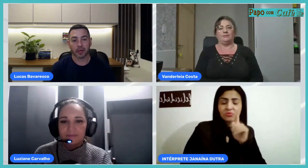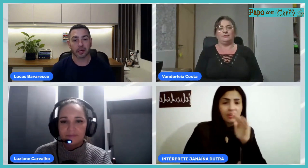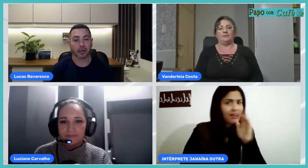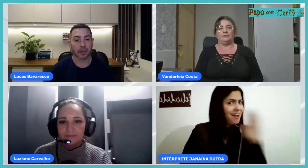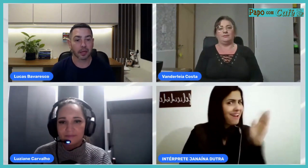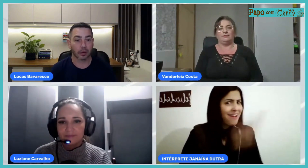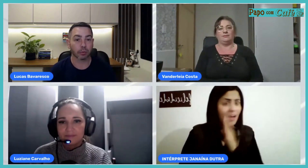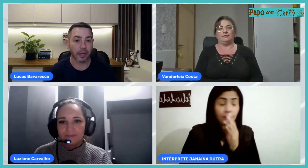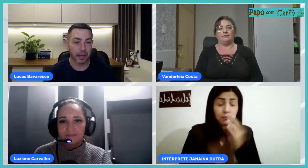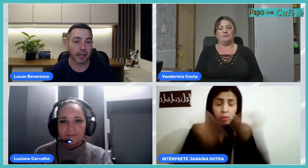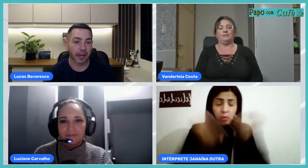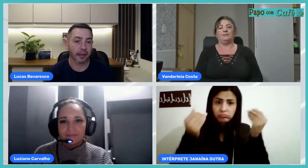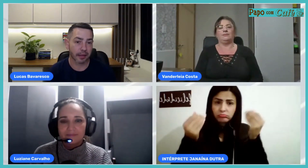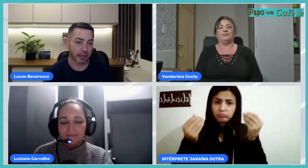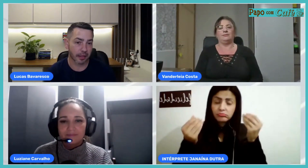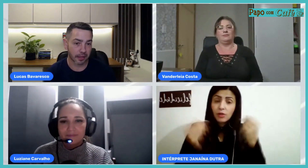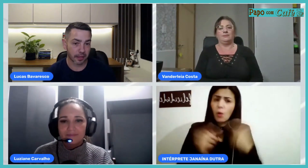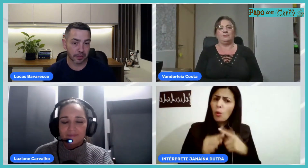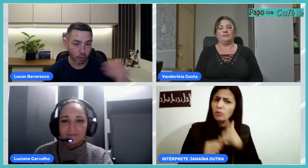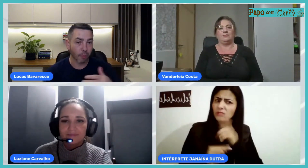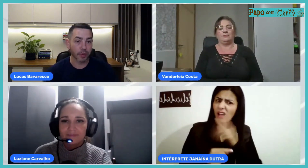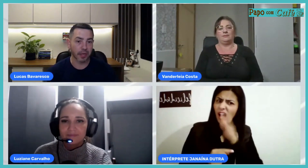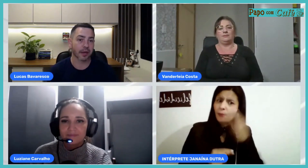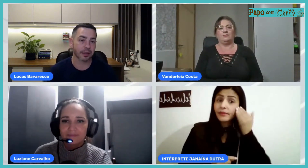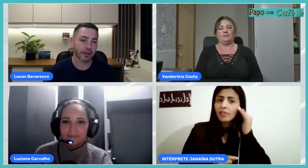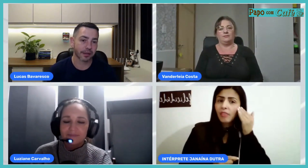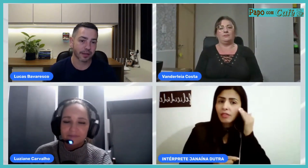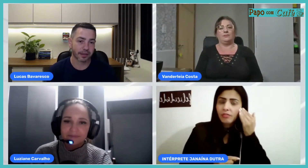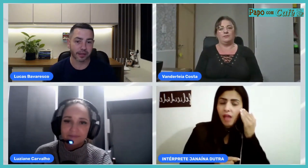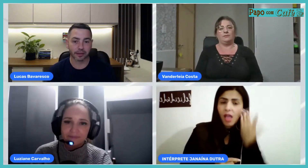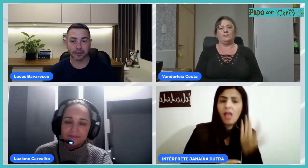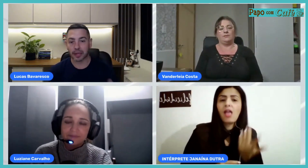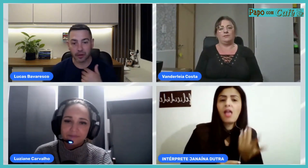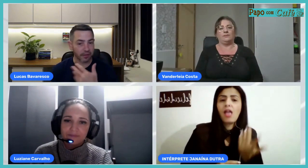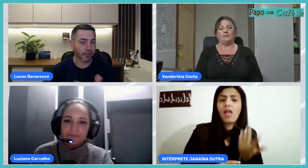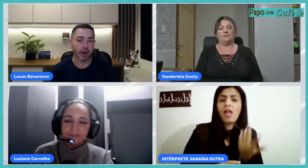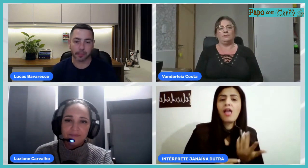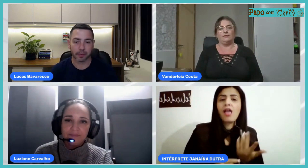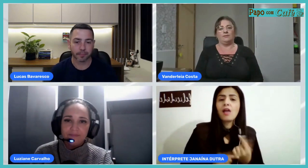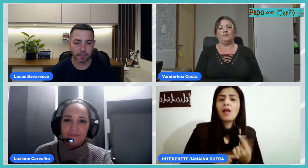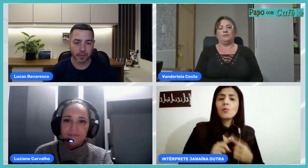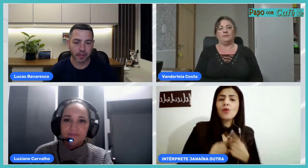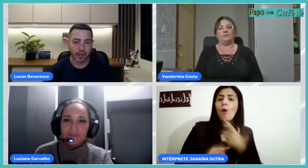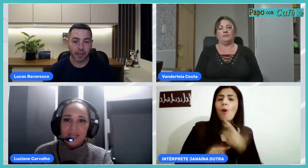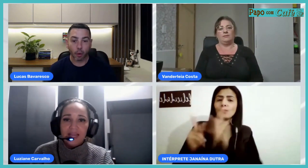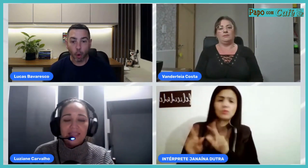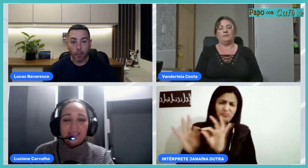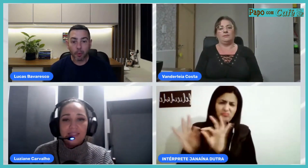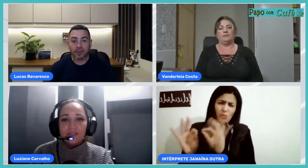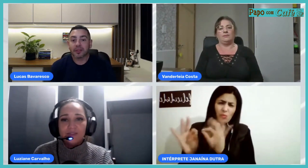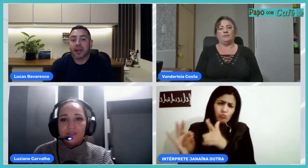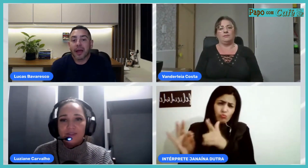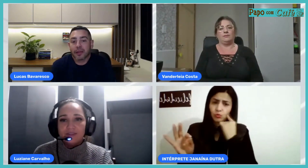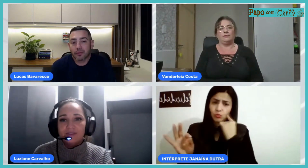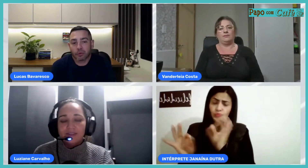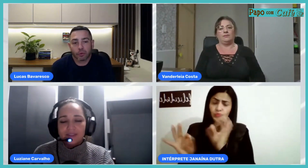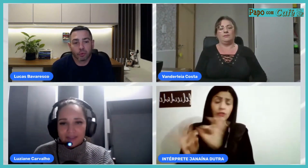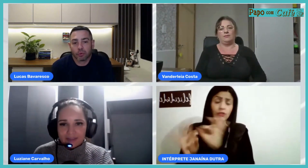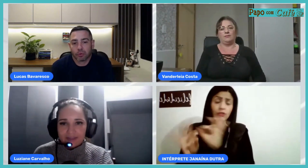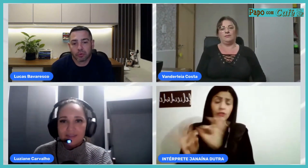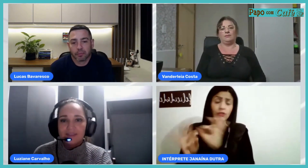pessoa que não tem, né, que se comunica da nossa forma. Como